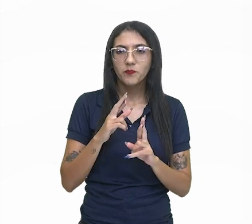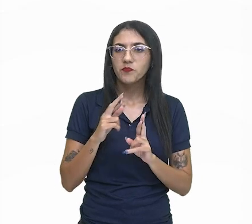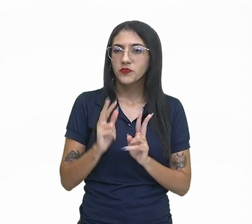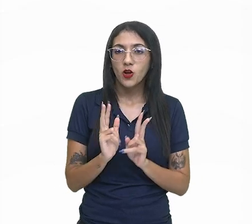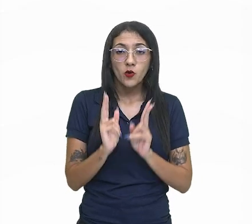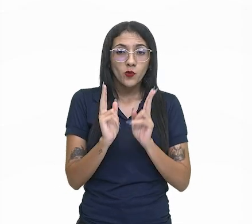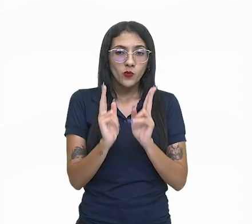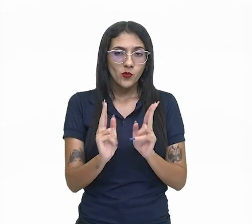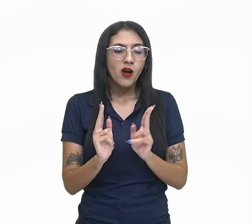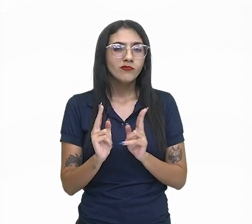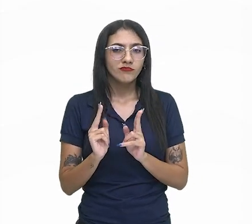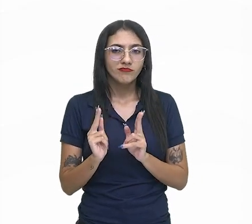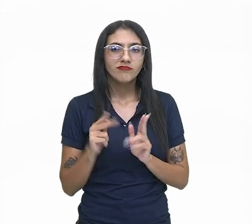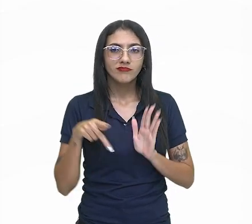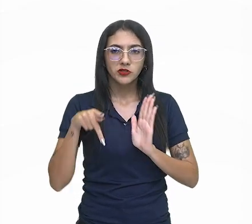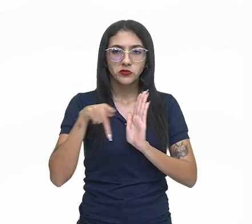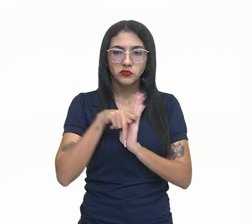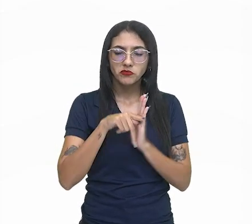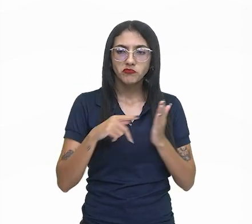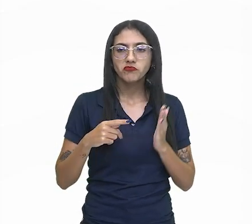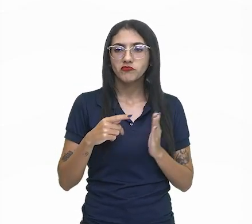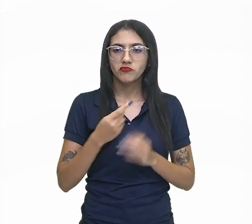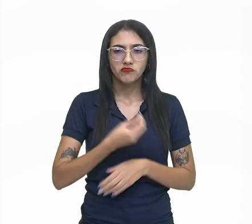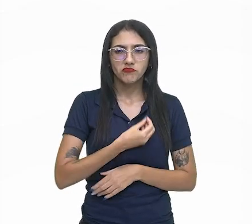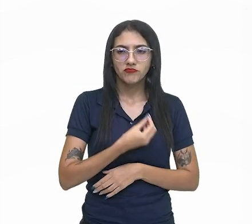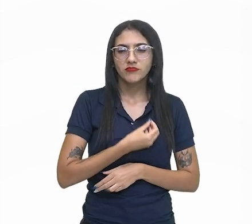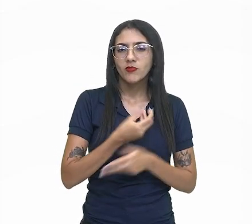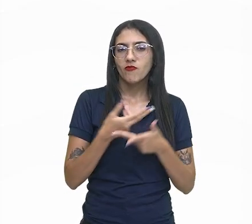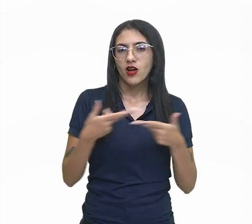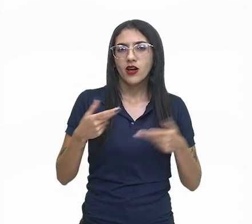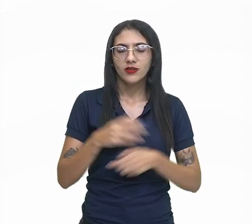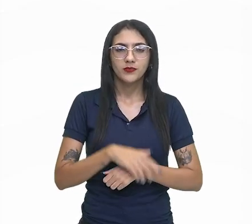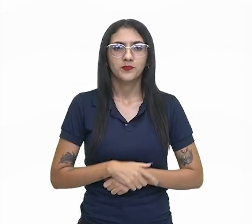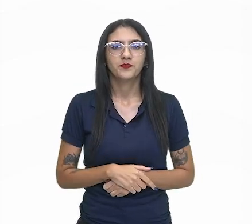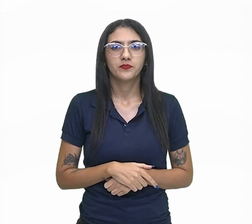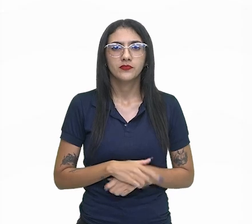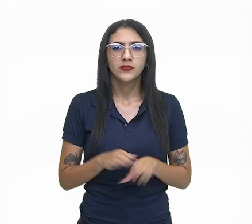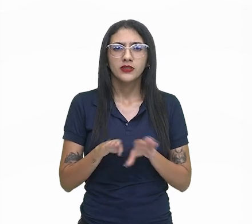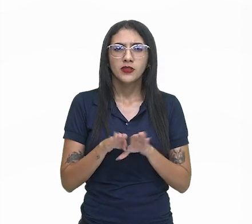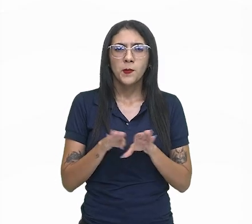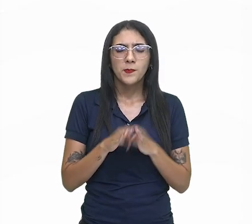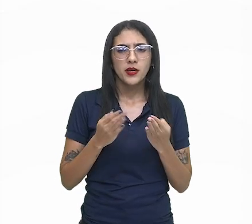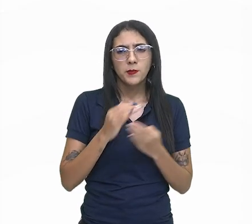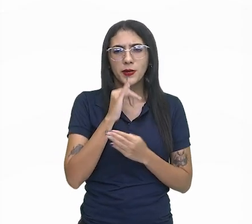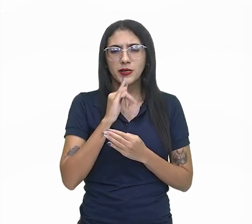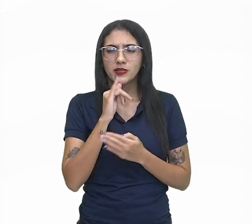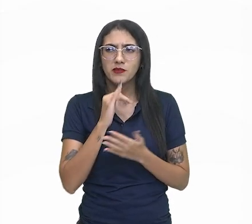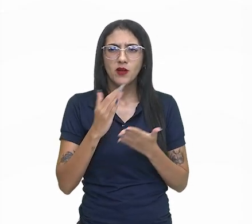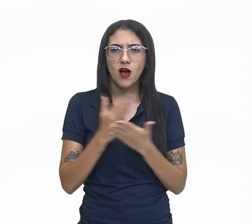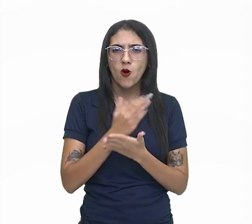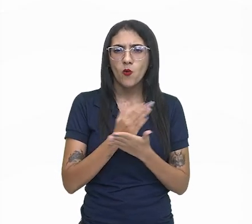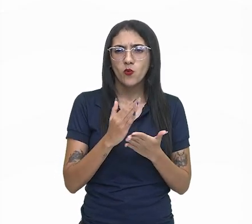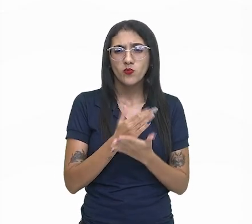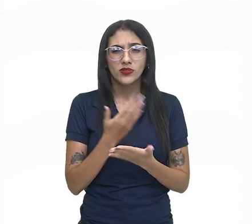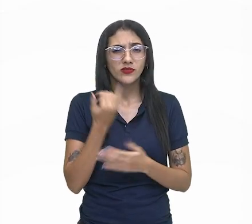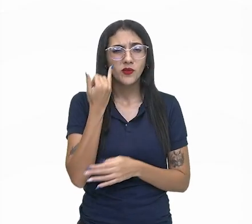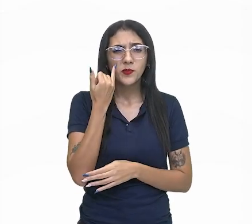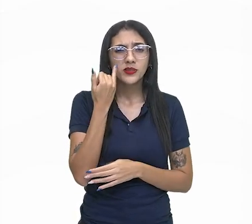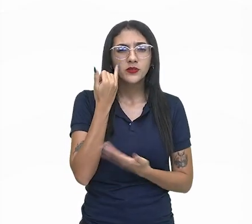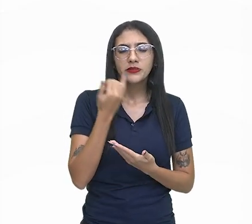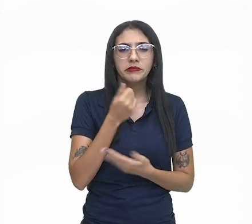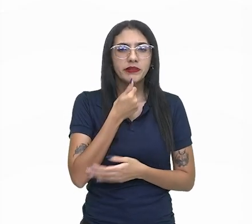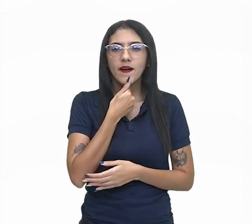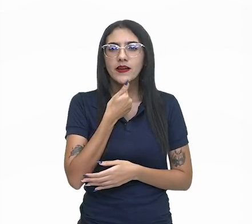iguais como nos outros seres vivos também. As limitações e questões não resolvidas do darwinismo